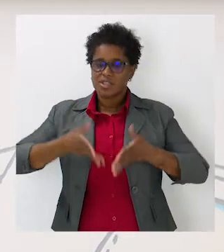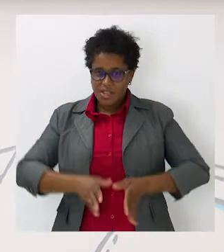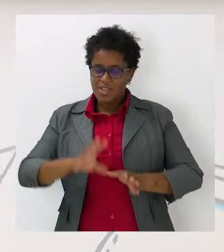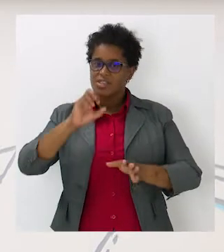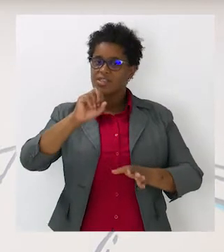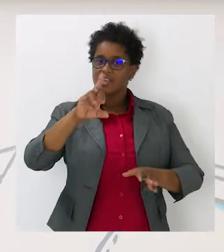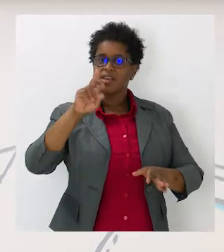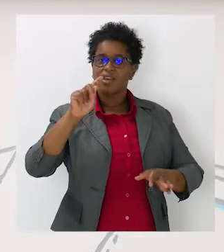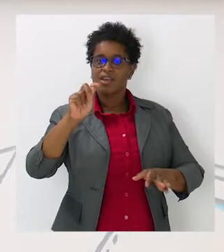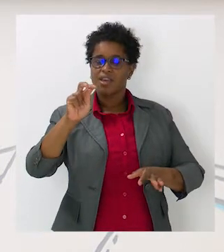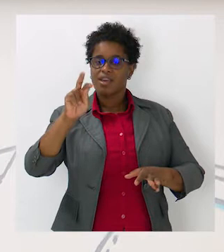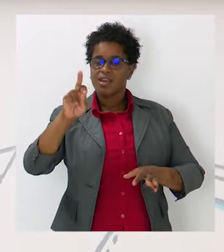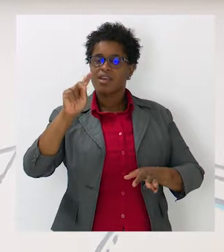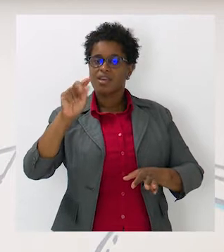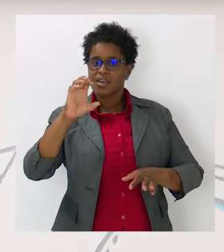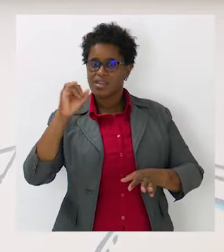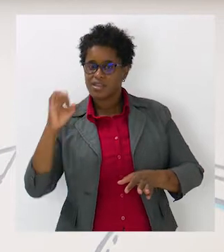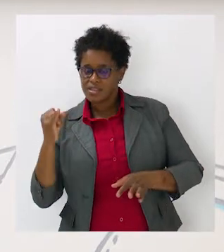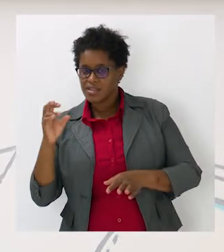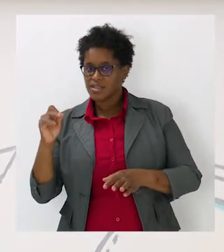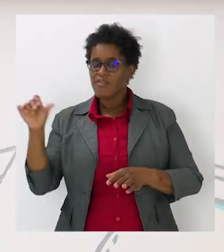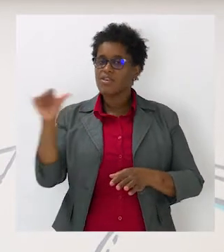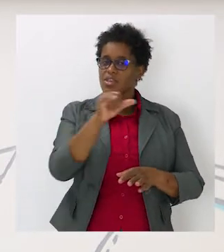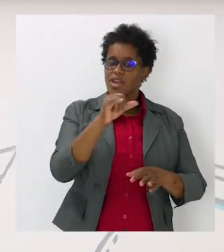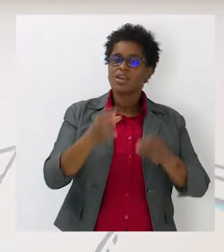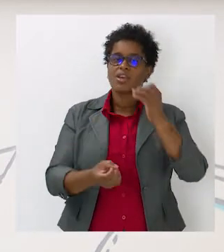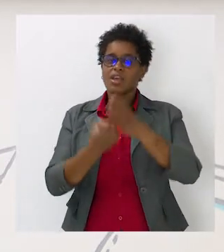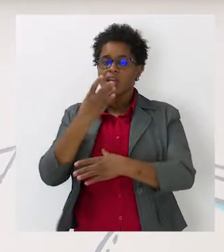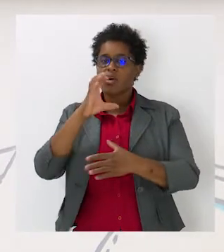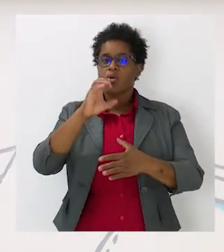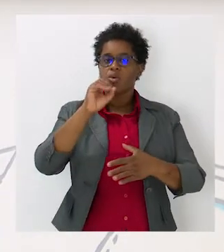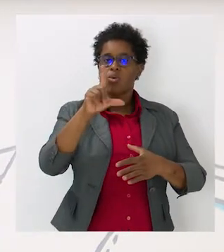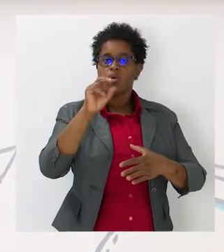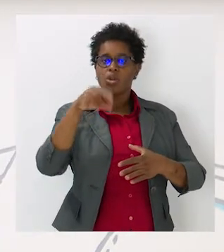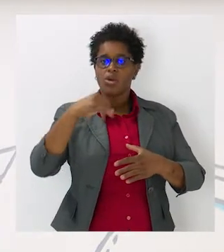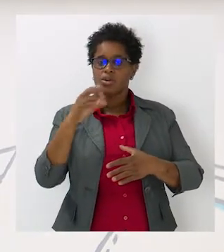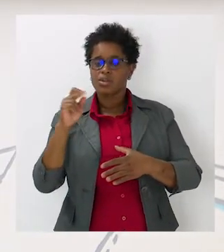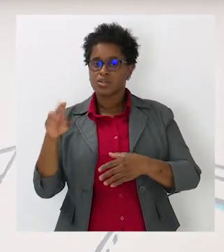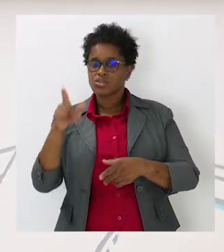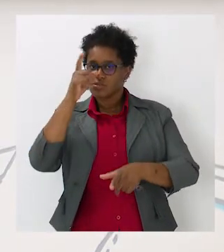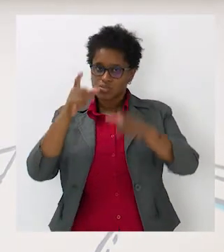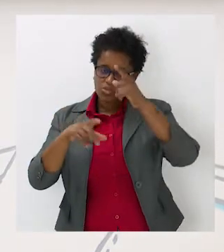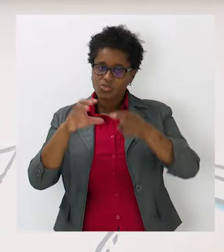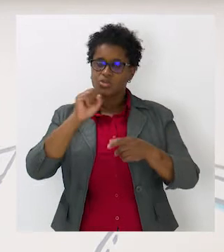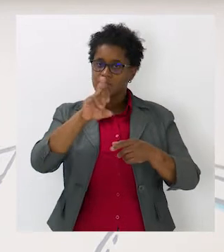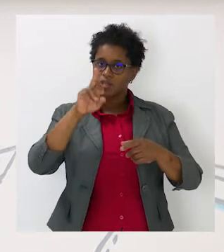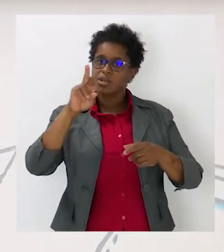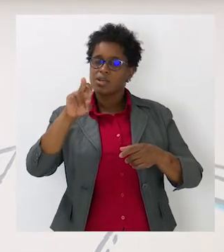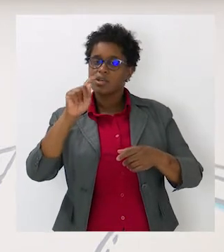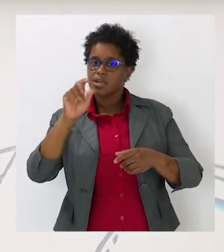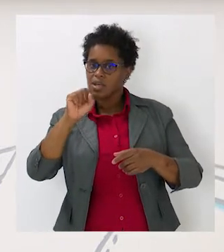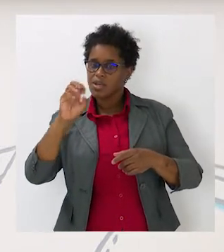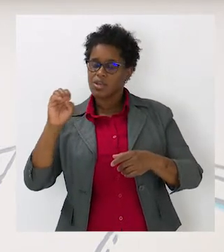expandiram e fundaram colônias. Ok? Atenção ao texto, os gregos